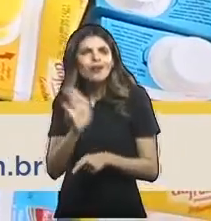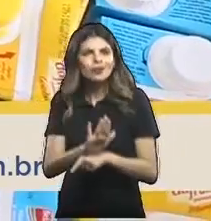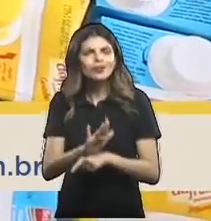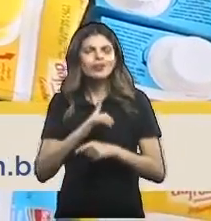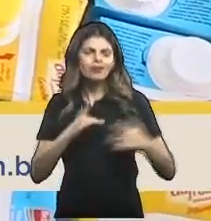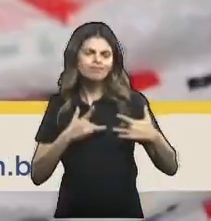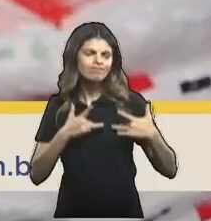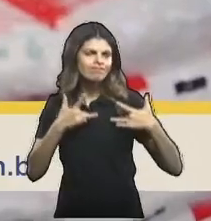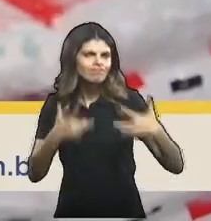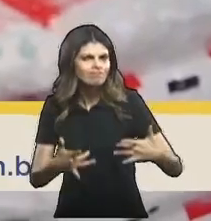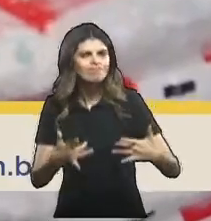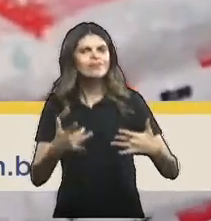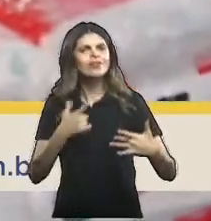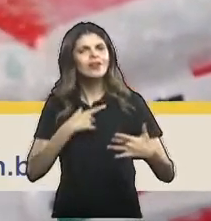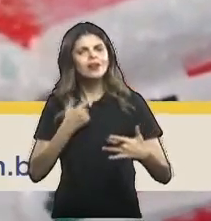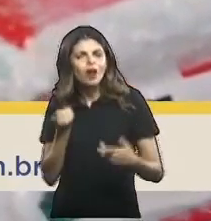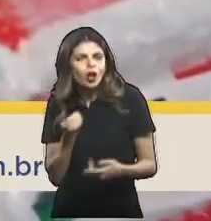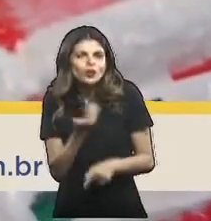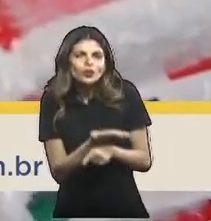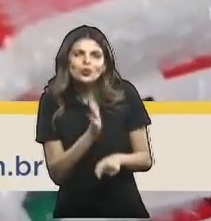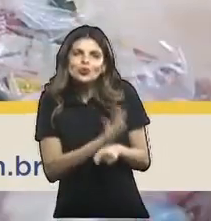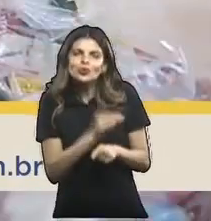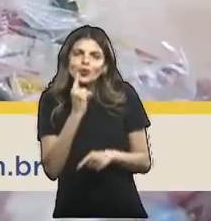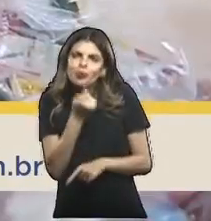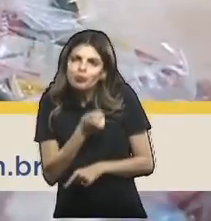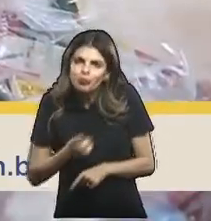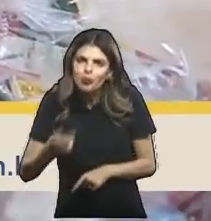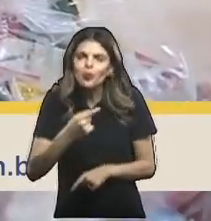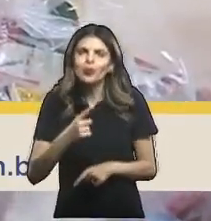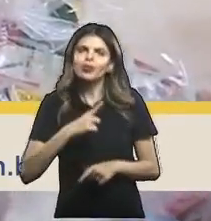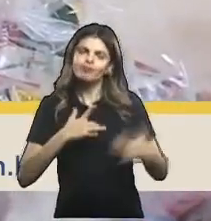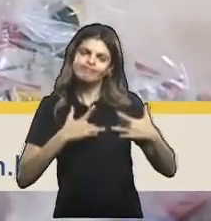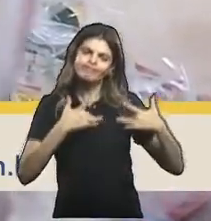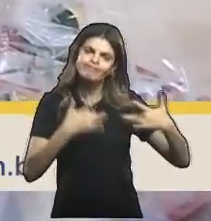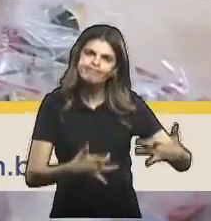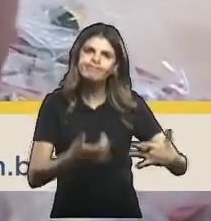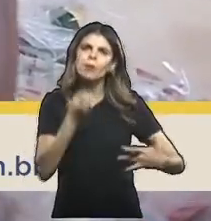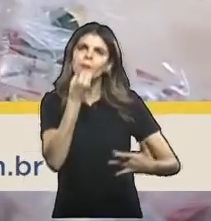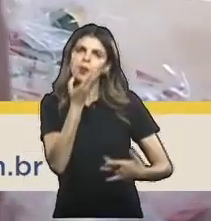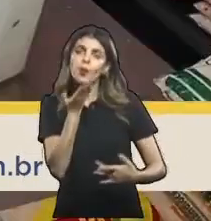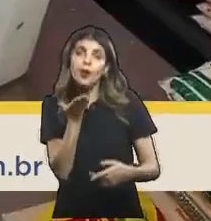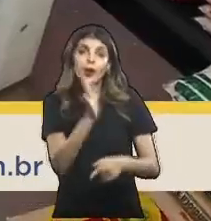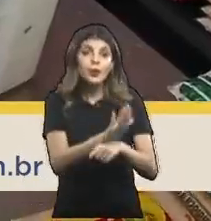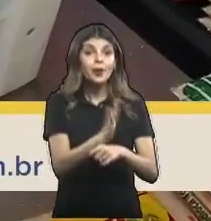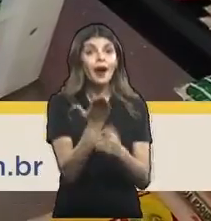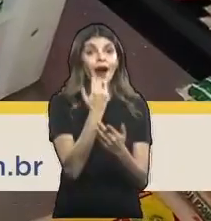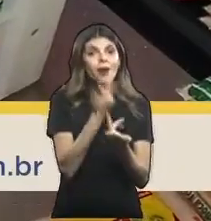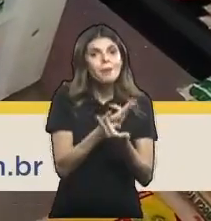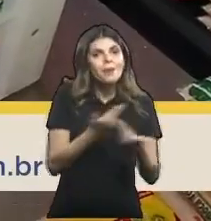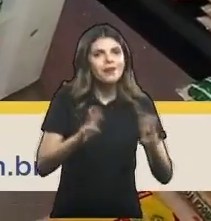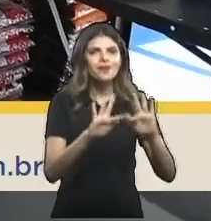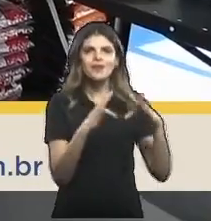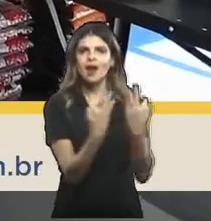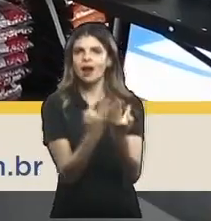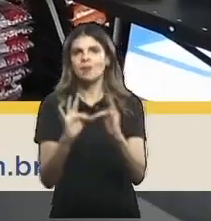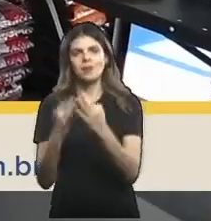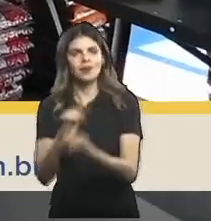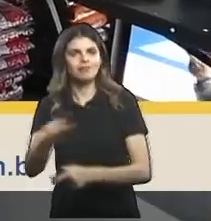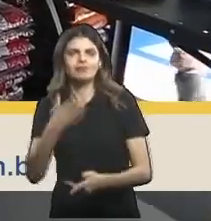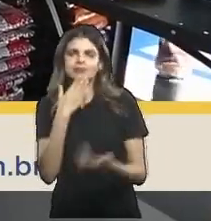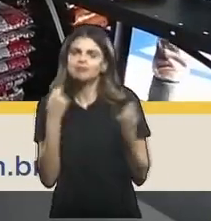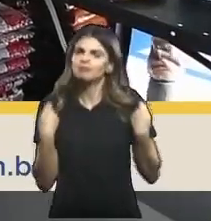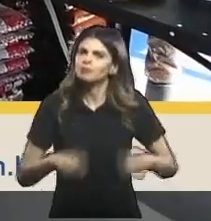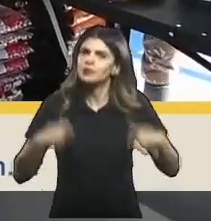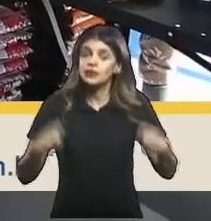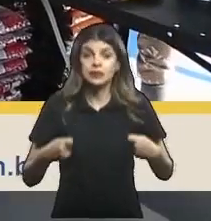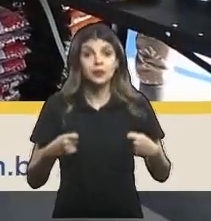mesmo com pouco, faz a sua doação, e para que esse alimento chegue na ponta, chegue naqueles que mais necessitam,